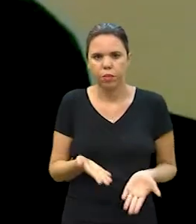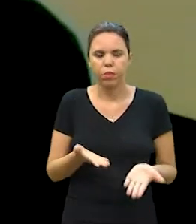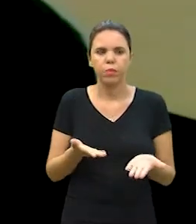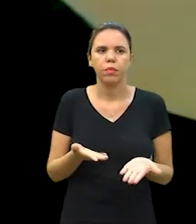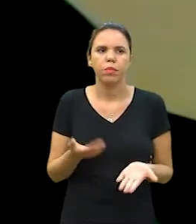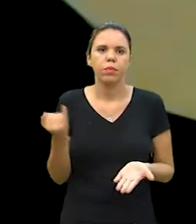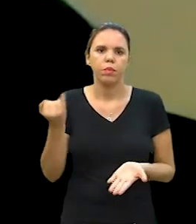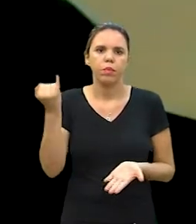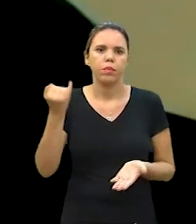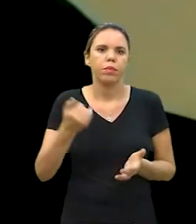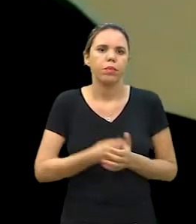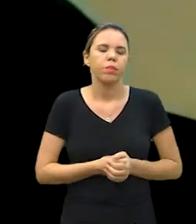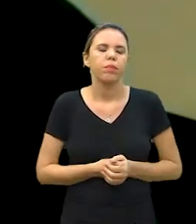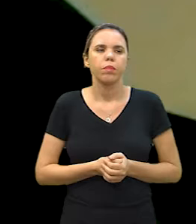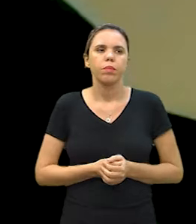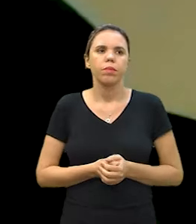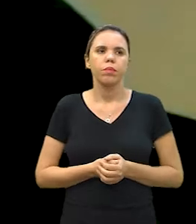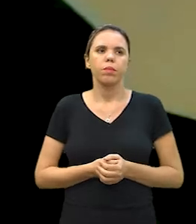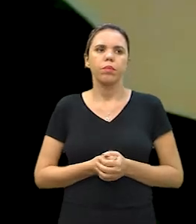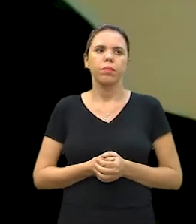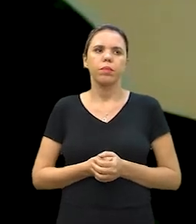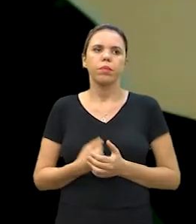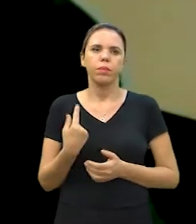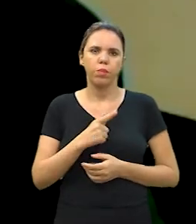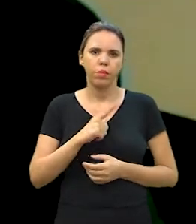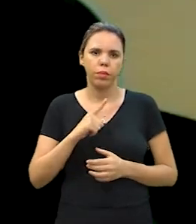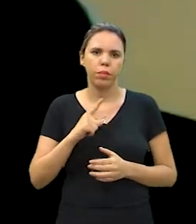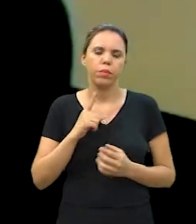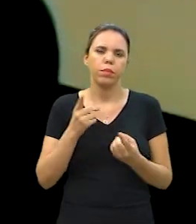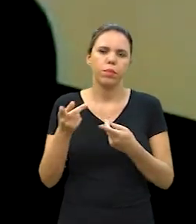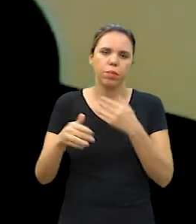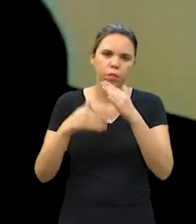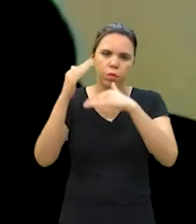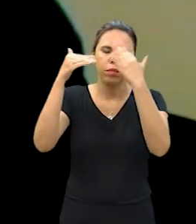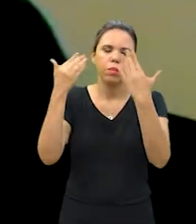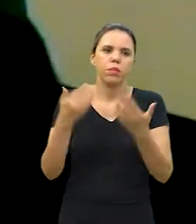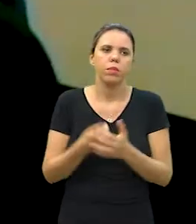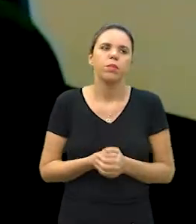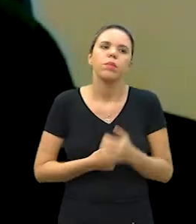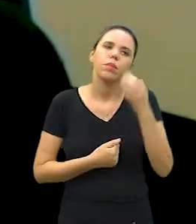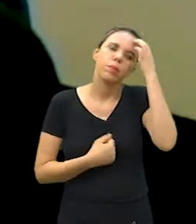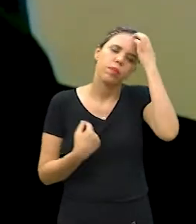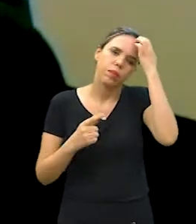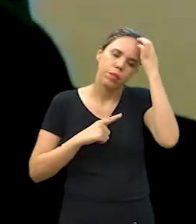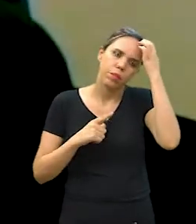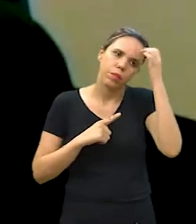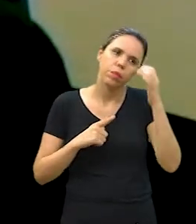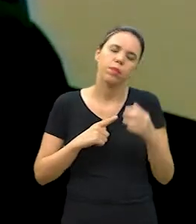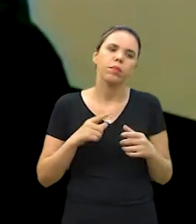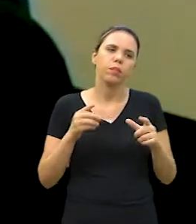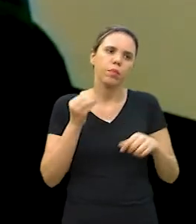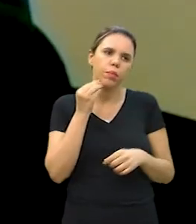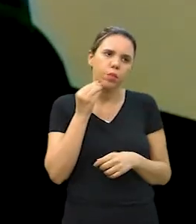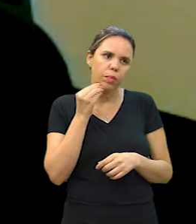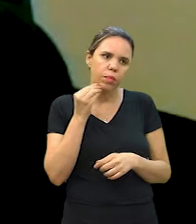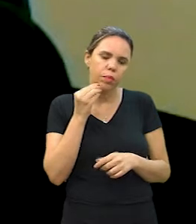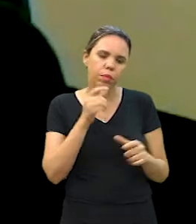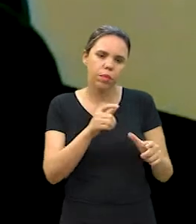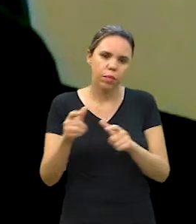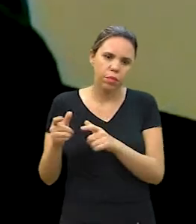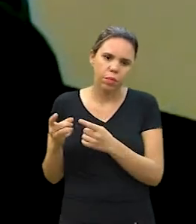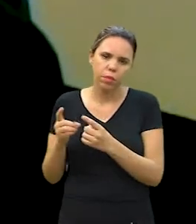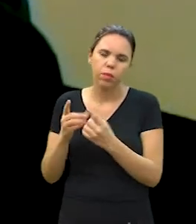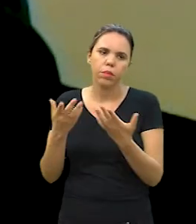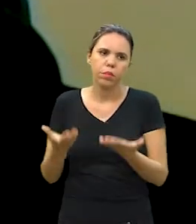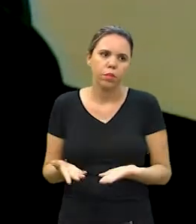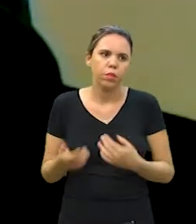público é muito importante, né? E a gente tem desenvolvido, então, essa questão de que a gente tenha esses espaços